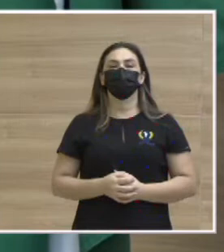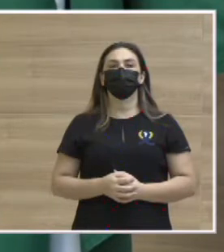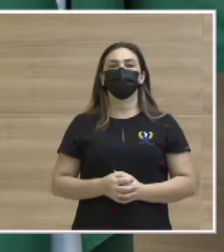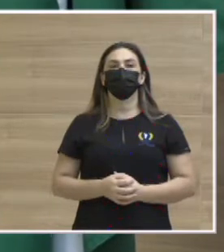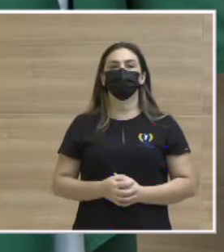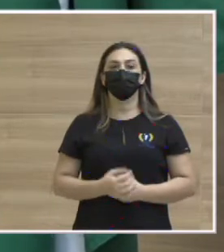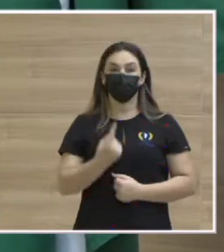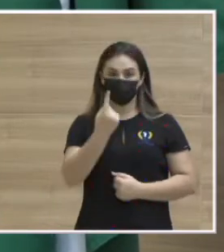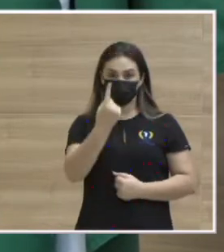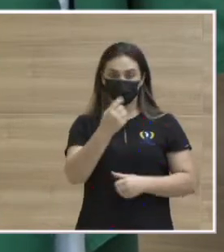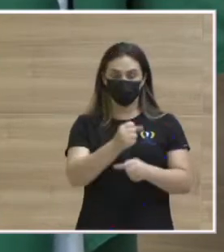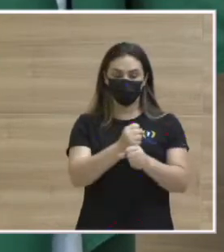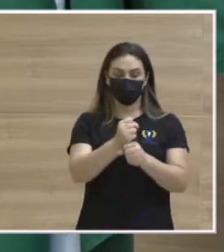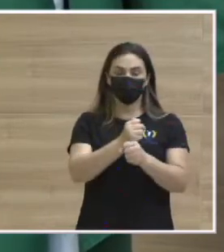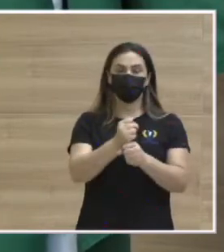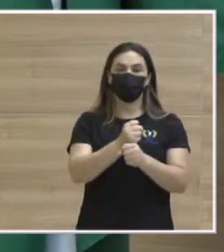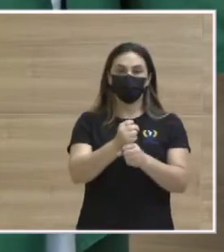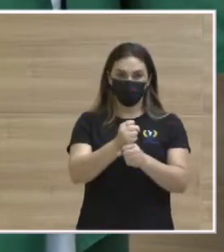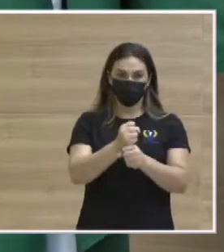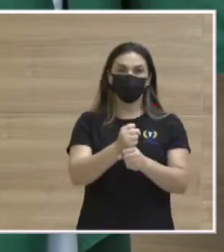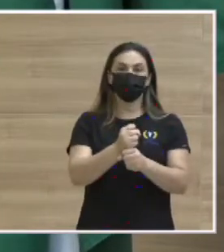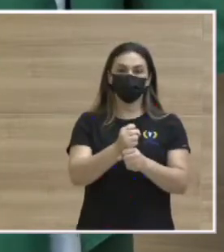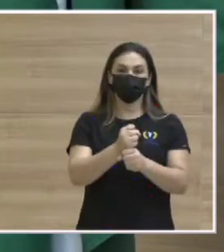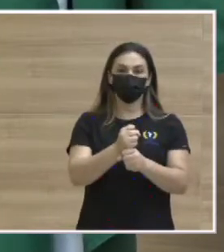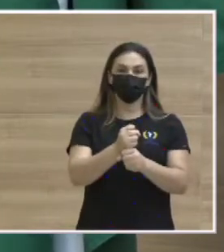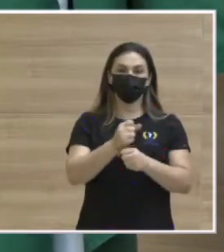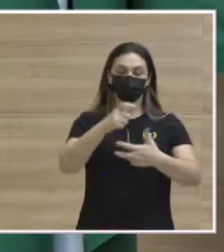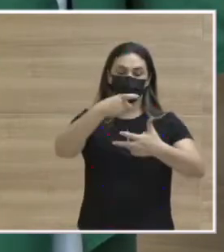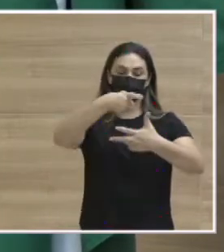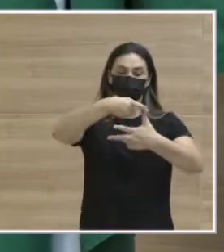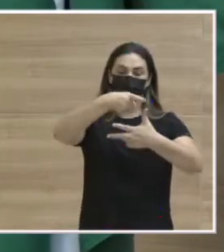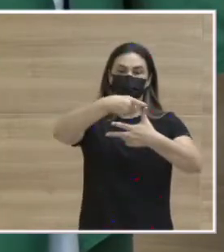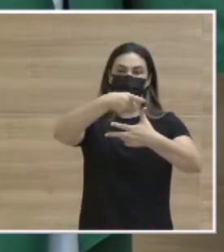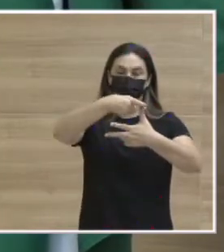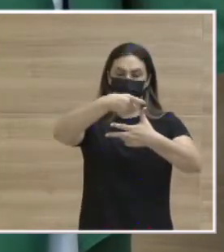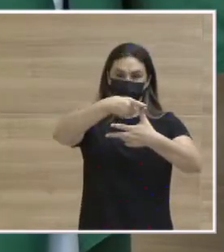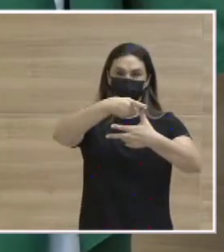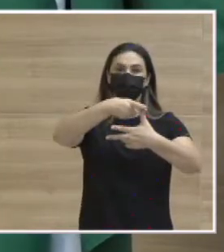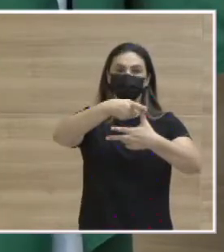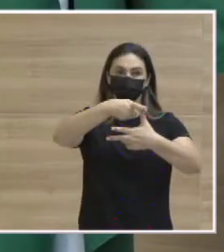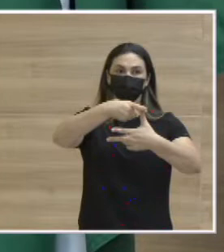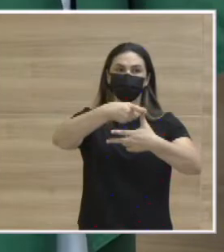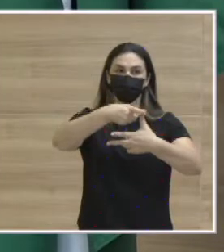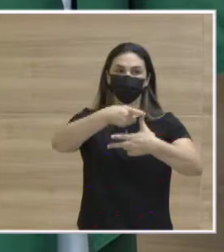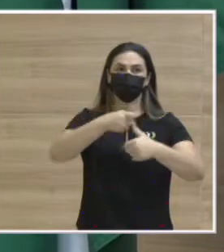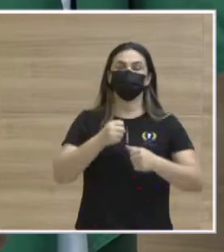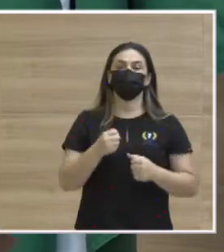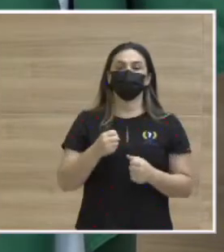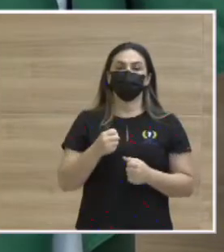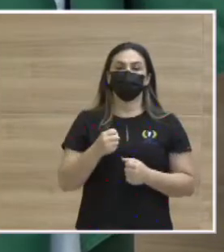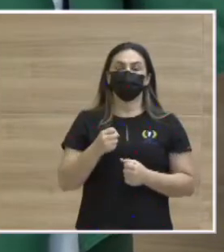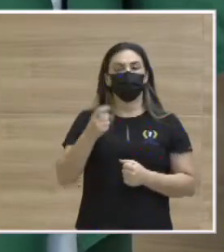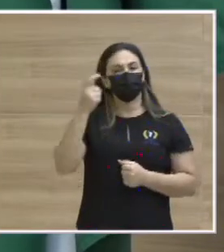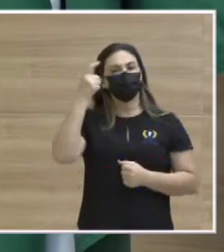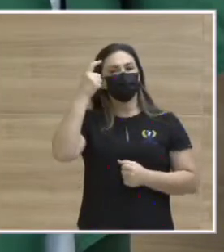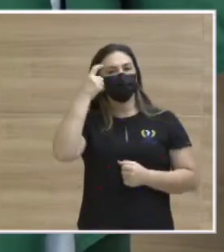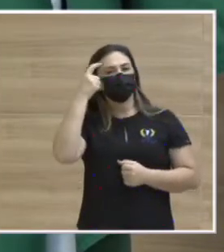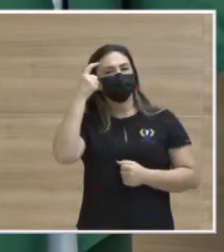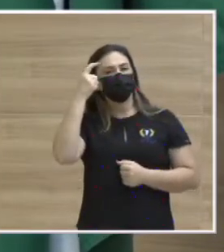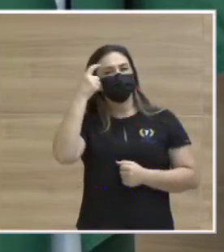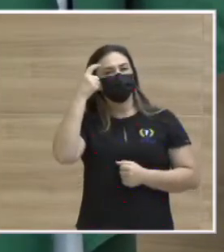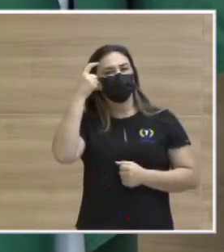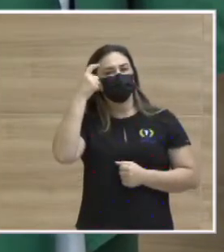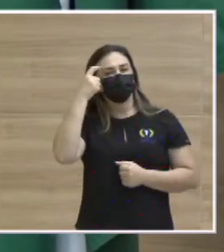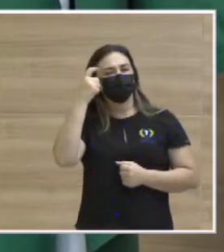Estamos aí há um ano da composição do Poder Executivo Municipal, logo das cabeças pensantes e